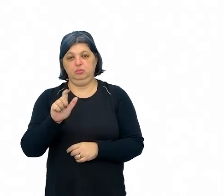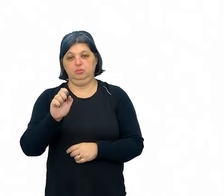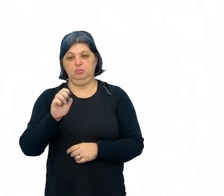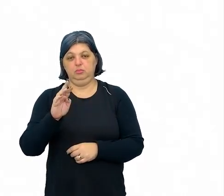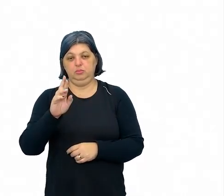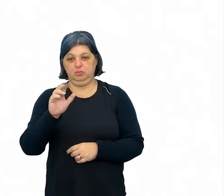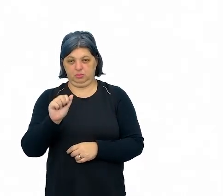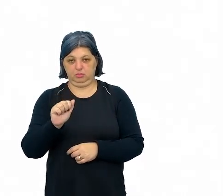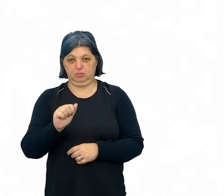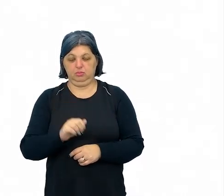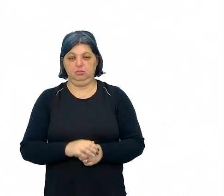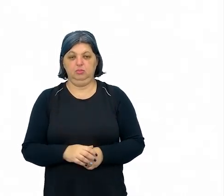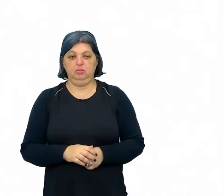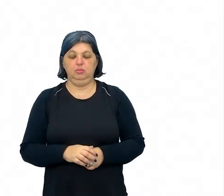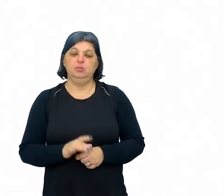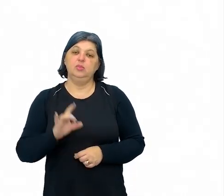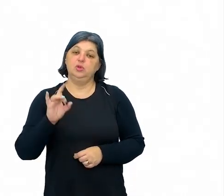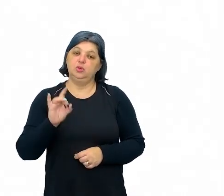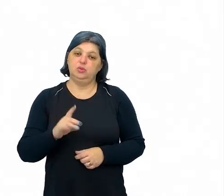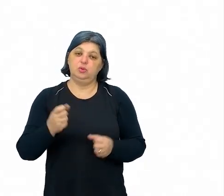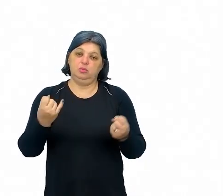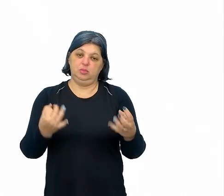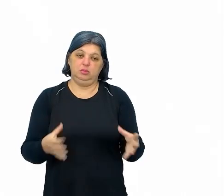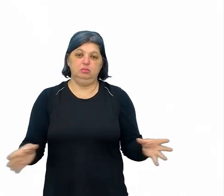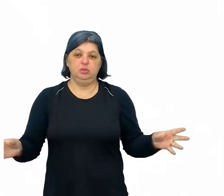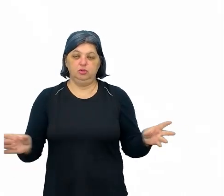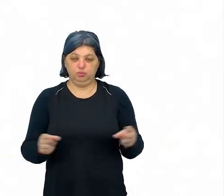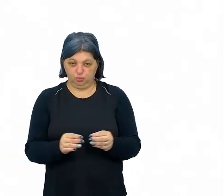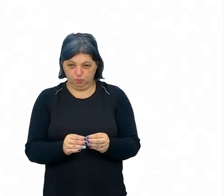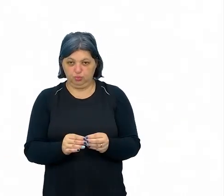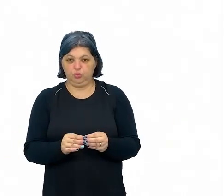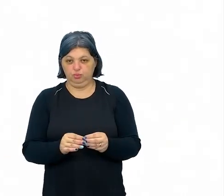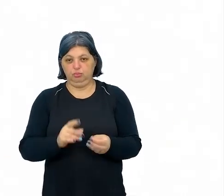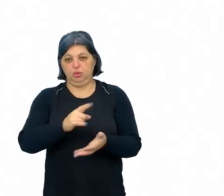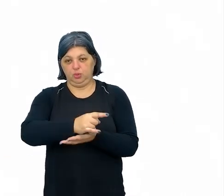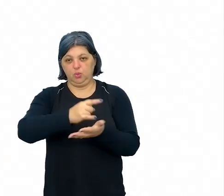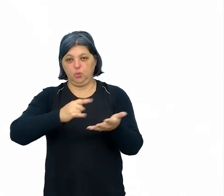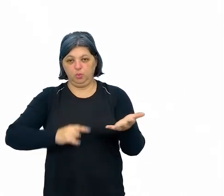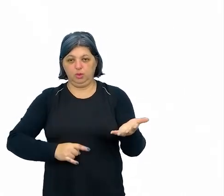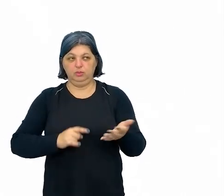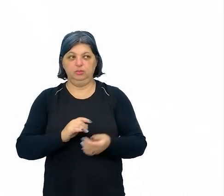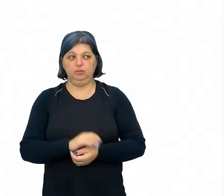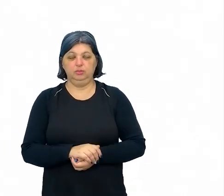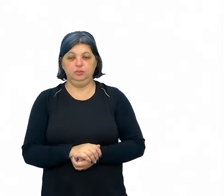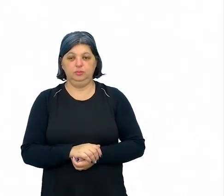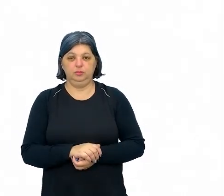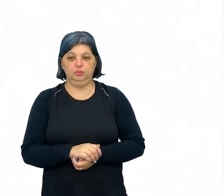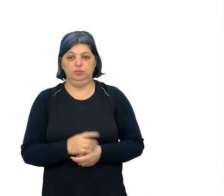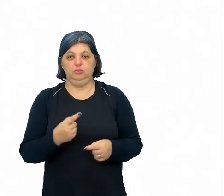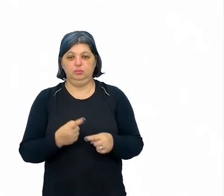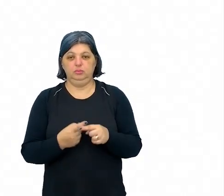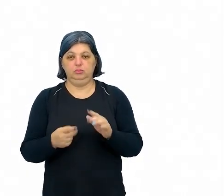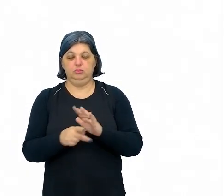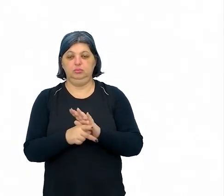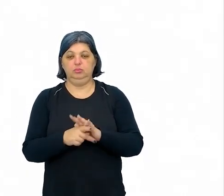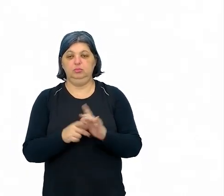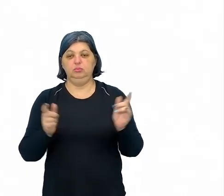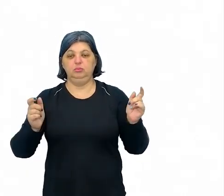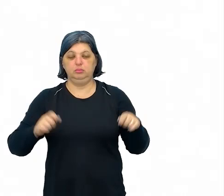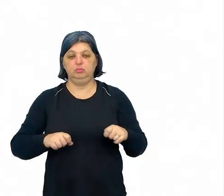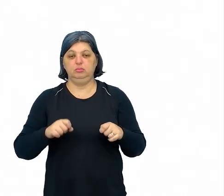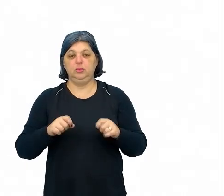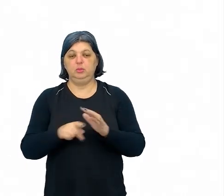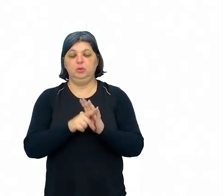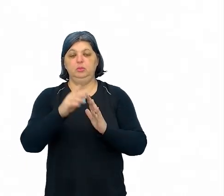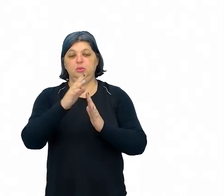só colocou uma breve definição aí de acordo com os documentos, né, que nós temos do documento do currículo